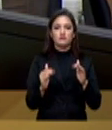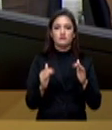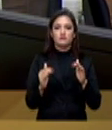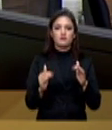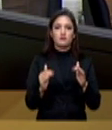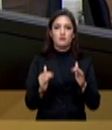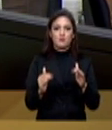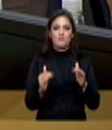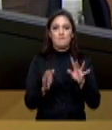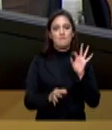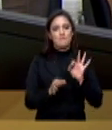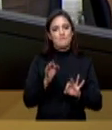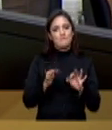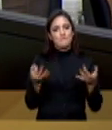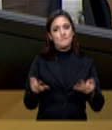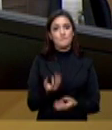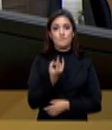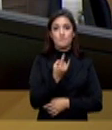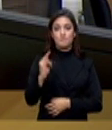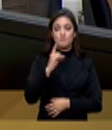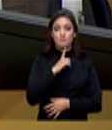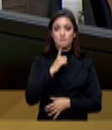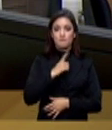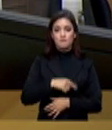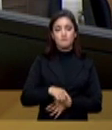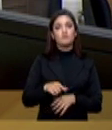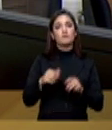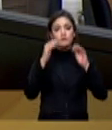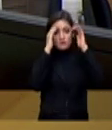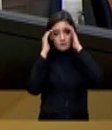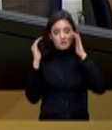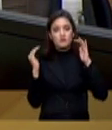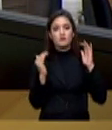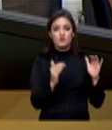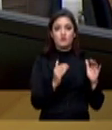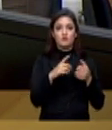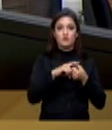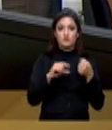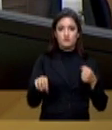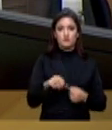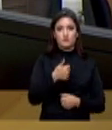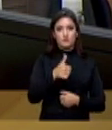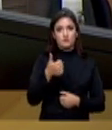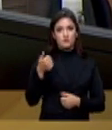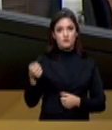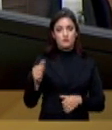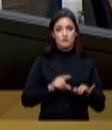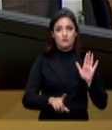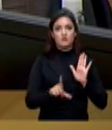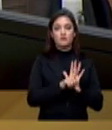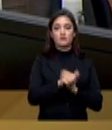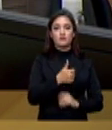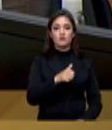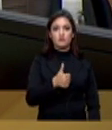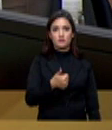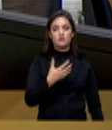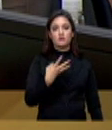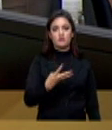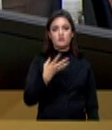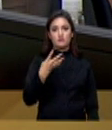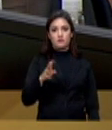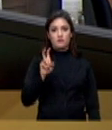jurídico perfeito e por último promover a interpretação conforme artigo 11 da Lei